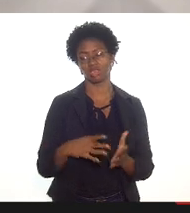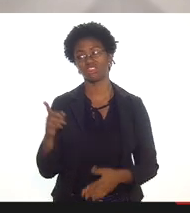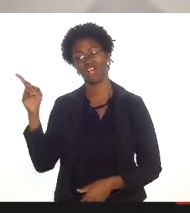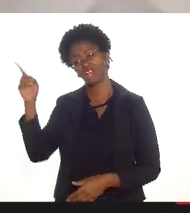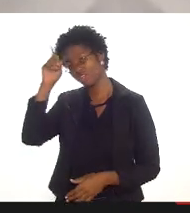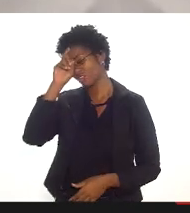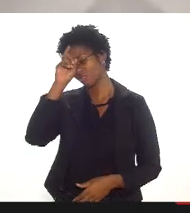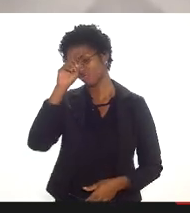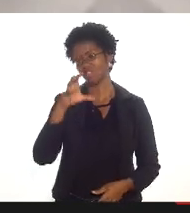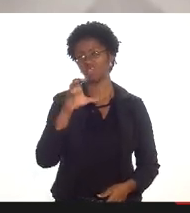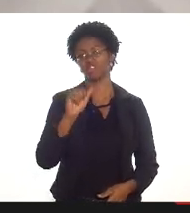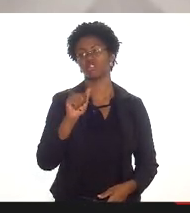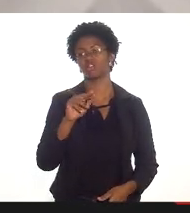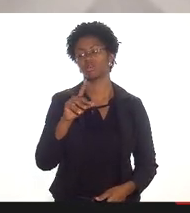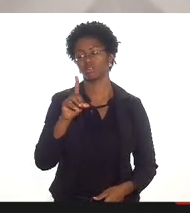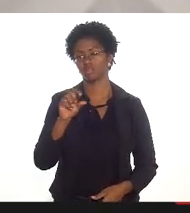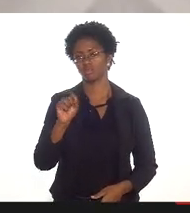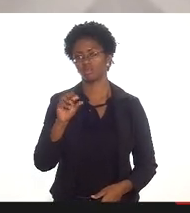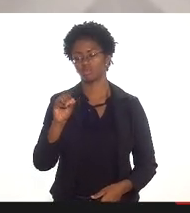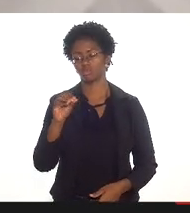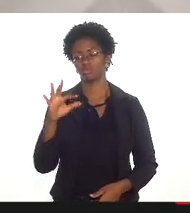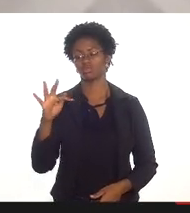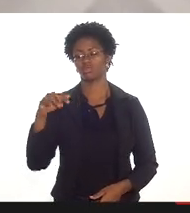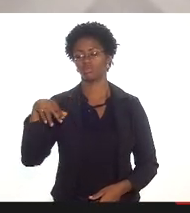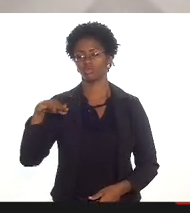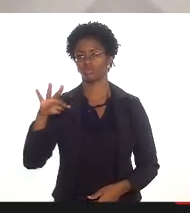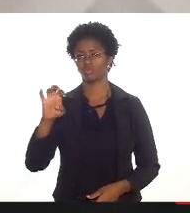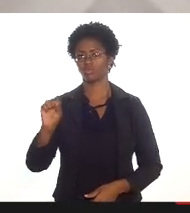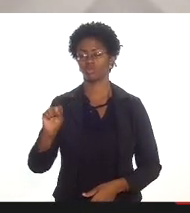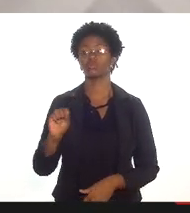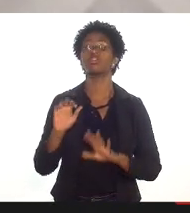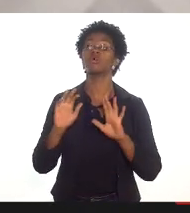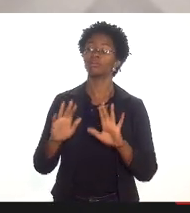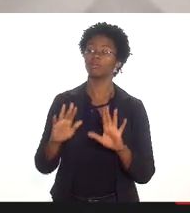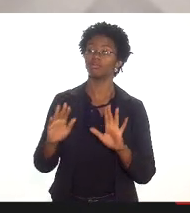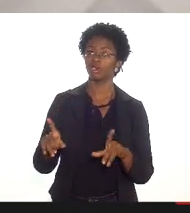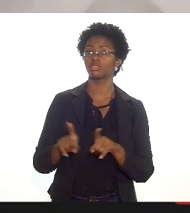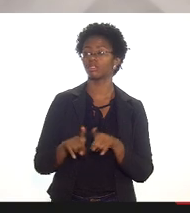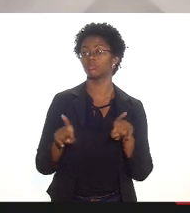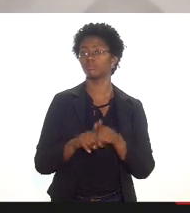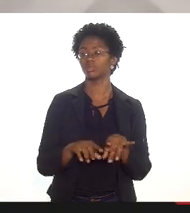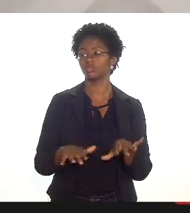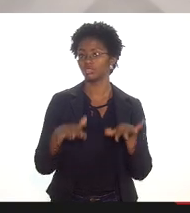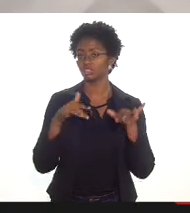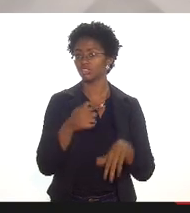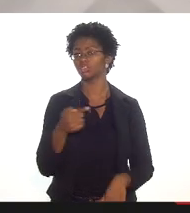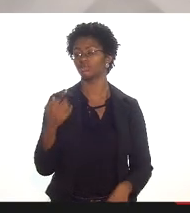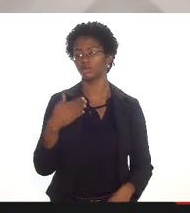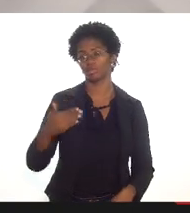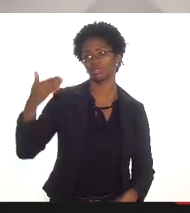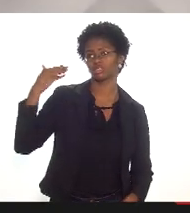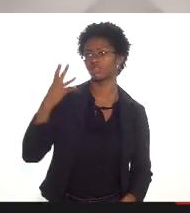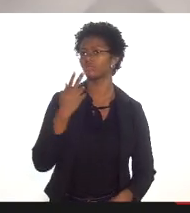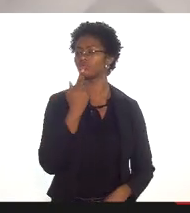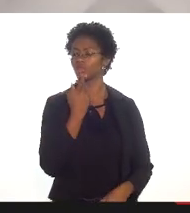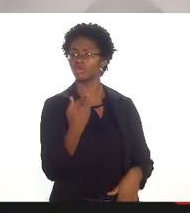Fontes, se eu não estiver errado. Uma outra questão que surgiu na audiência que fizemos na semana passada é a questão da